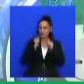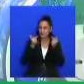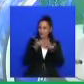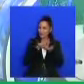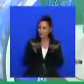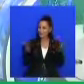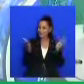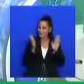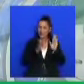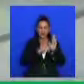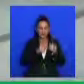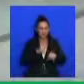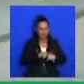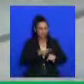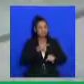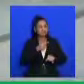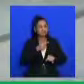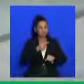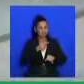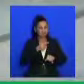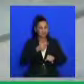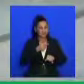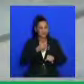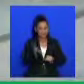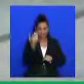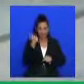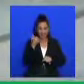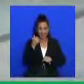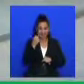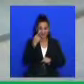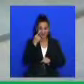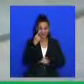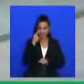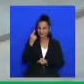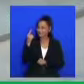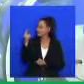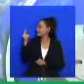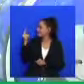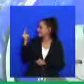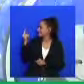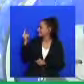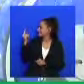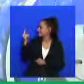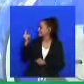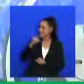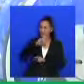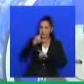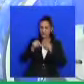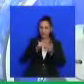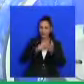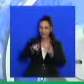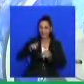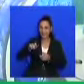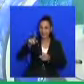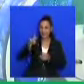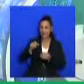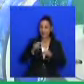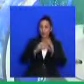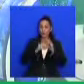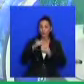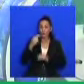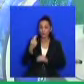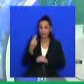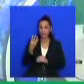Boa sorte para você que apostou. Chegou a hora. Vamos lá? Bolas posicionadas. Sorteio da Mega Sena,